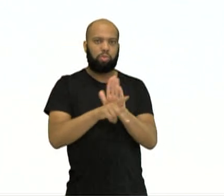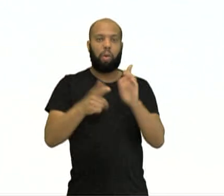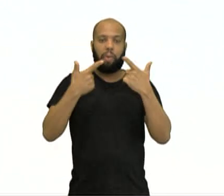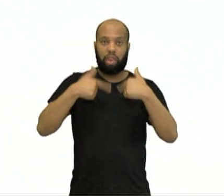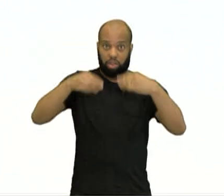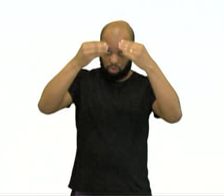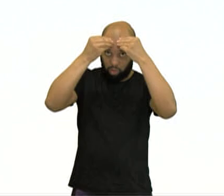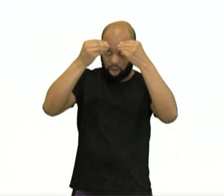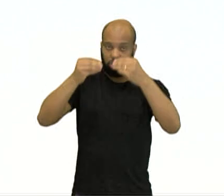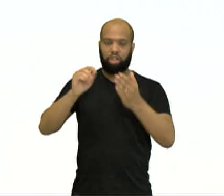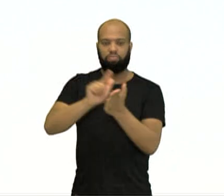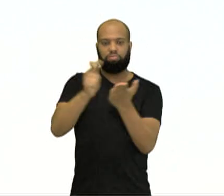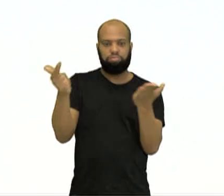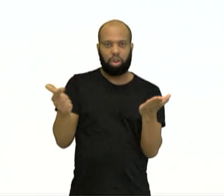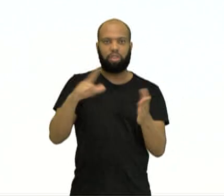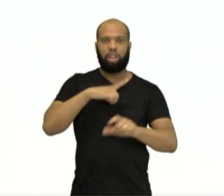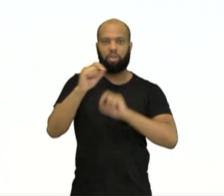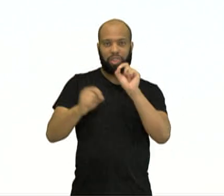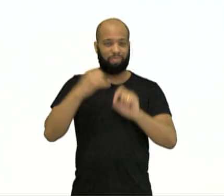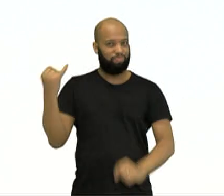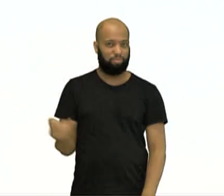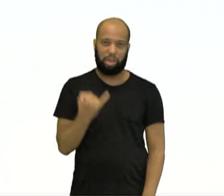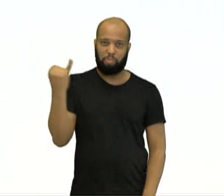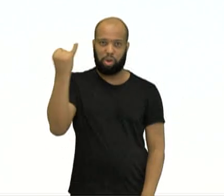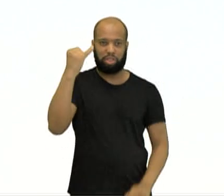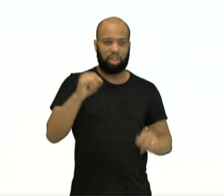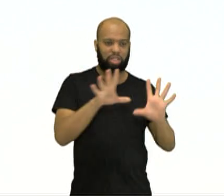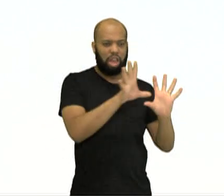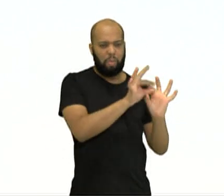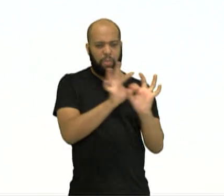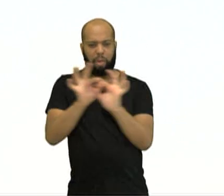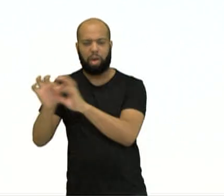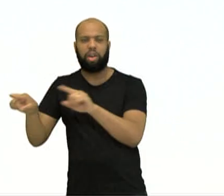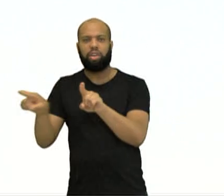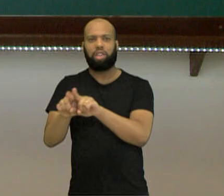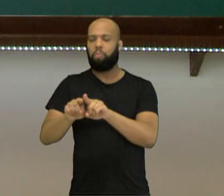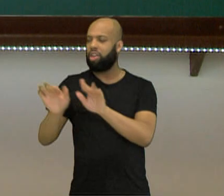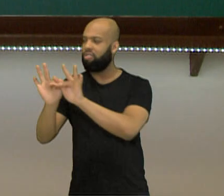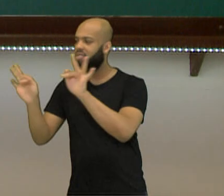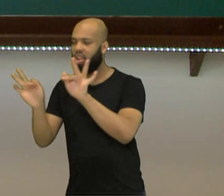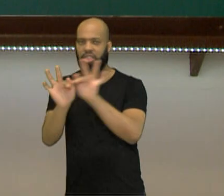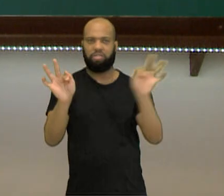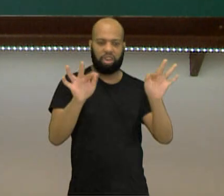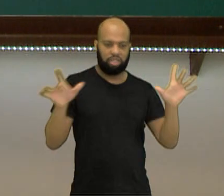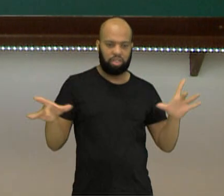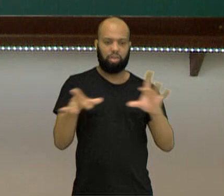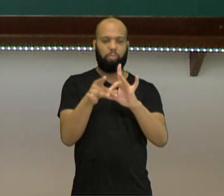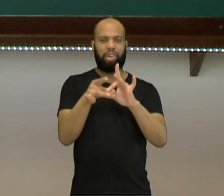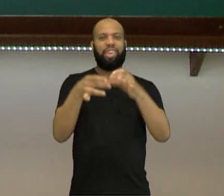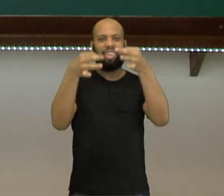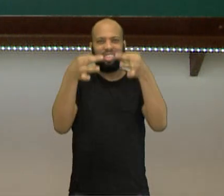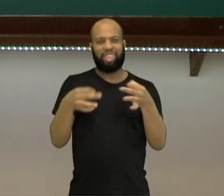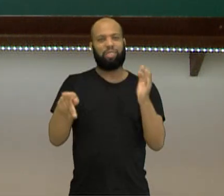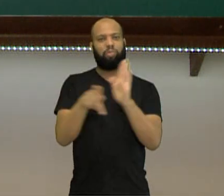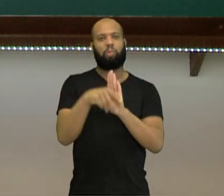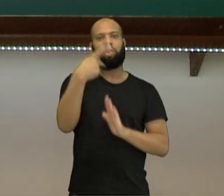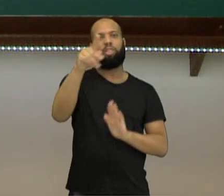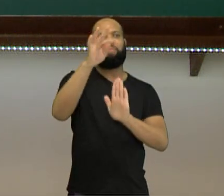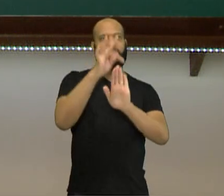considerando a importância da coesão e coerência para a organização e compreensão adequada do